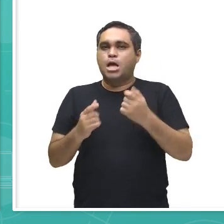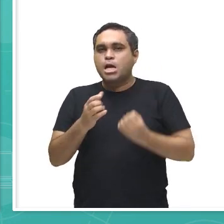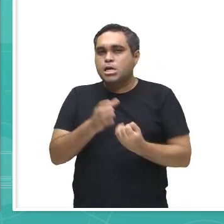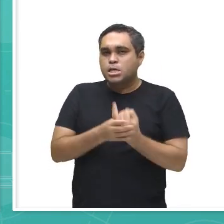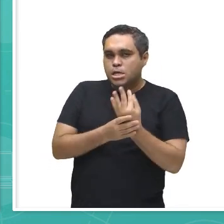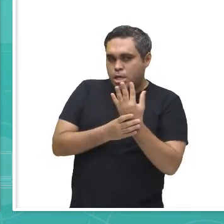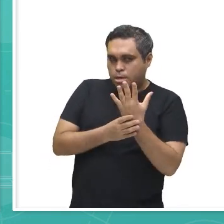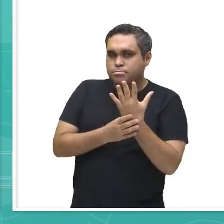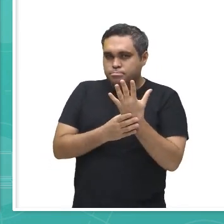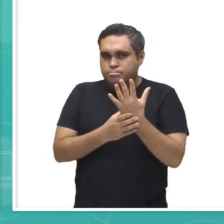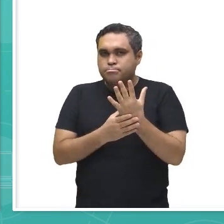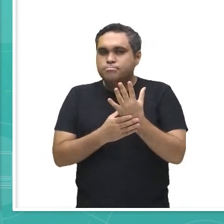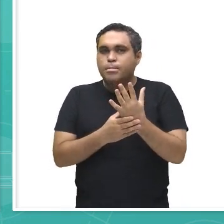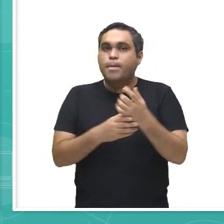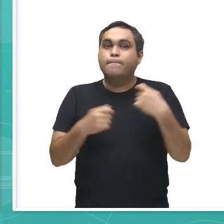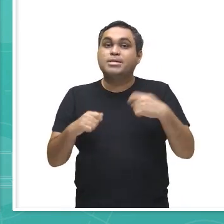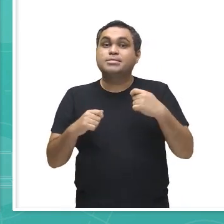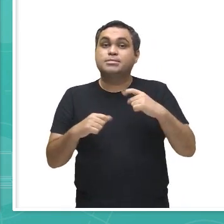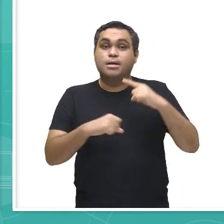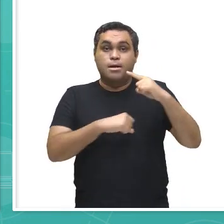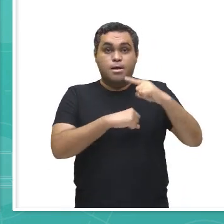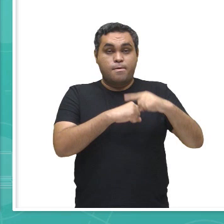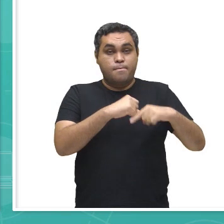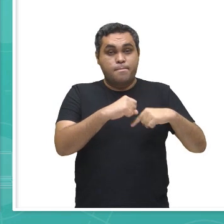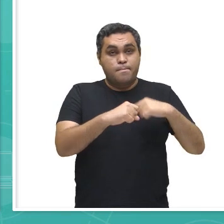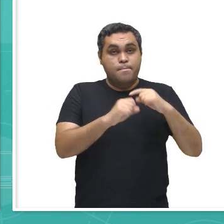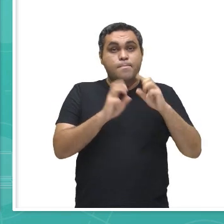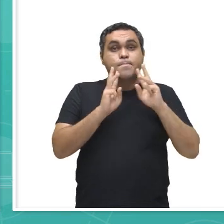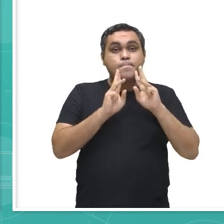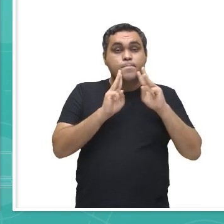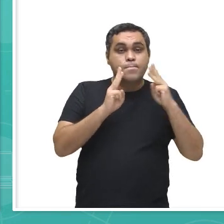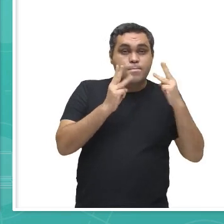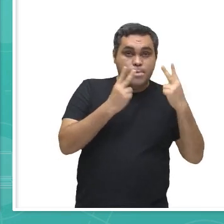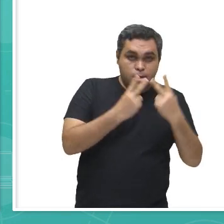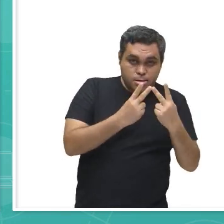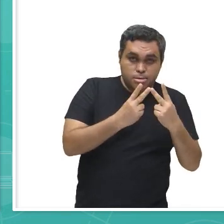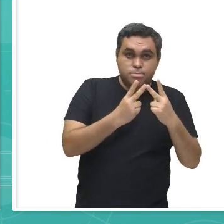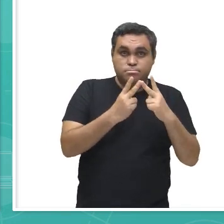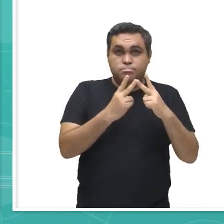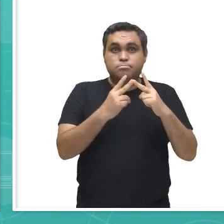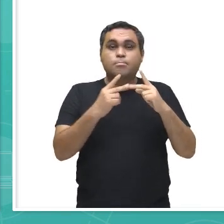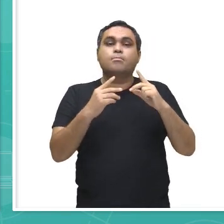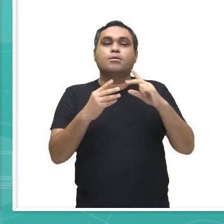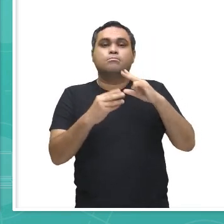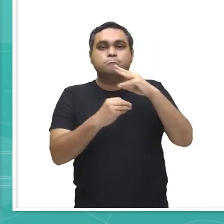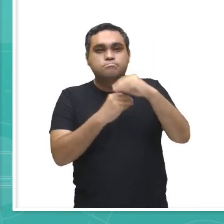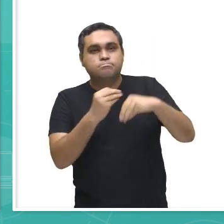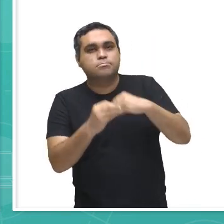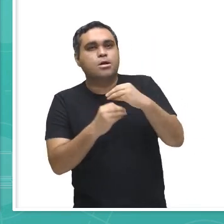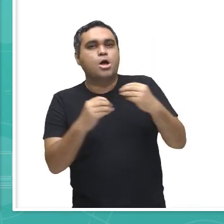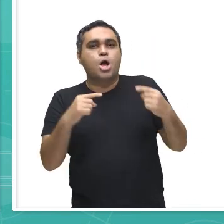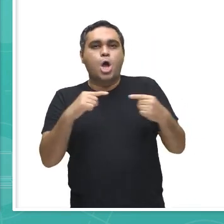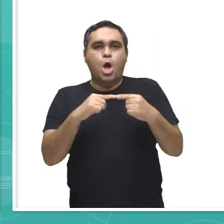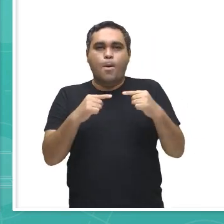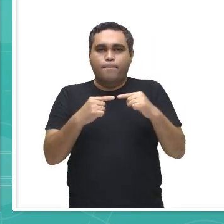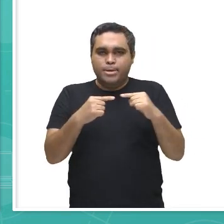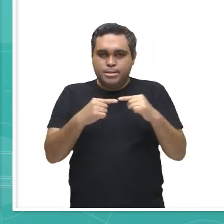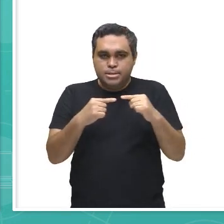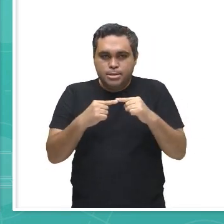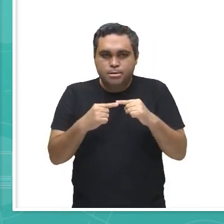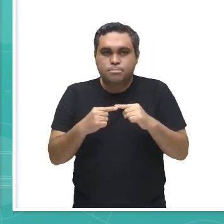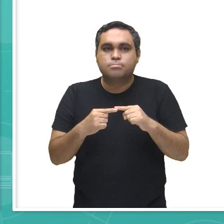a matéria é formada pela combinação de diferentes átomos em sua composição, que